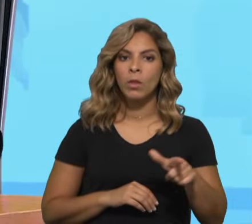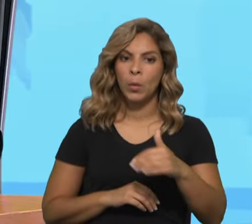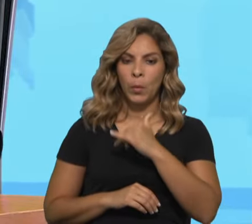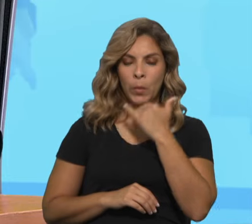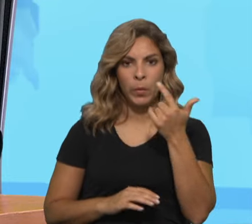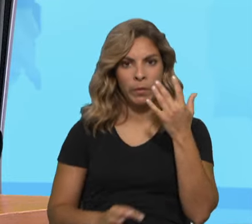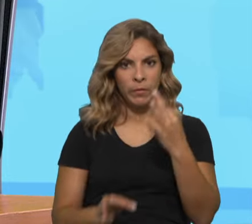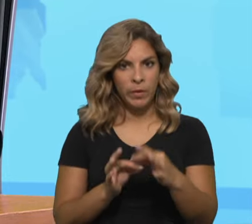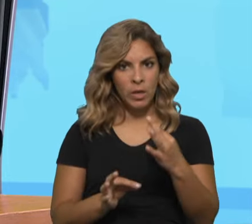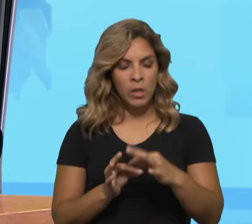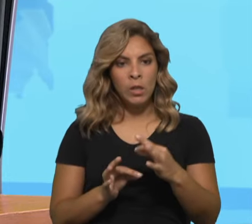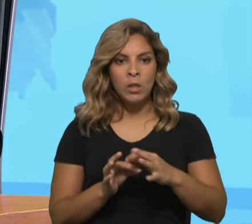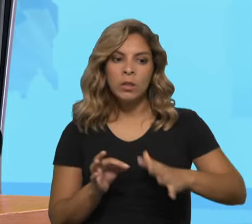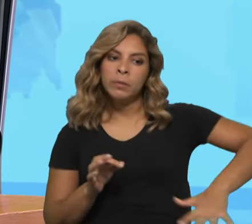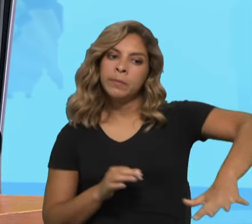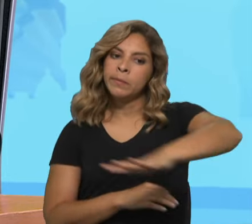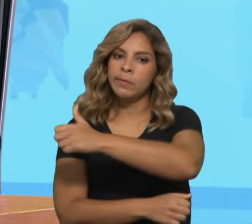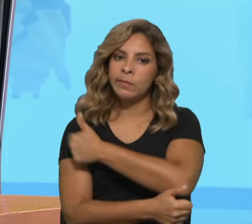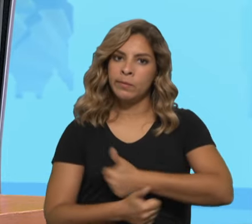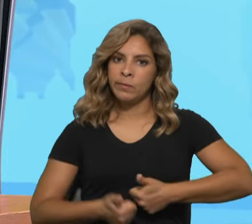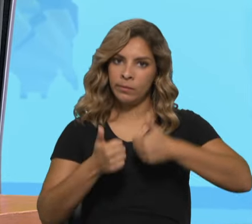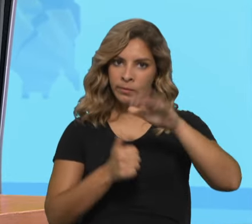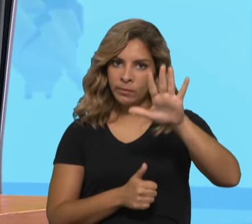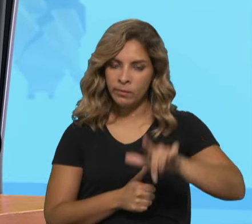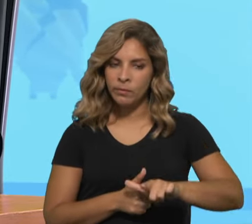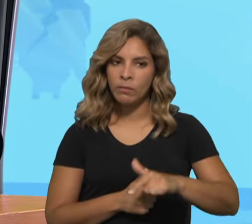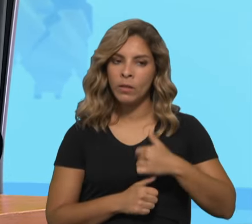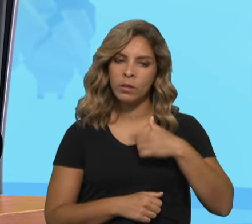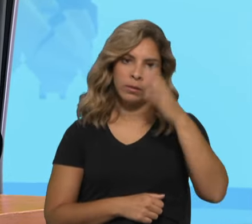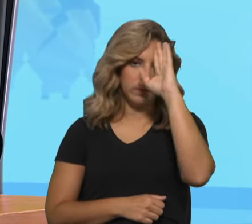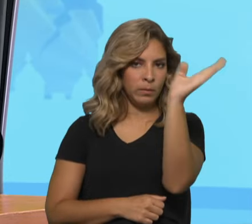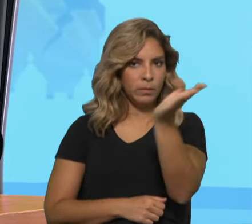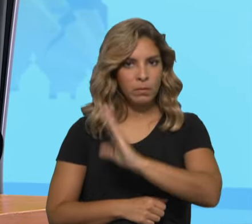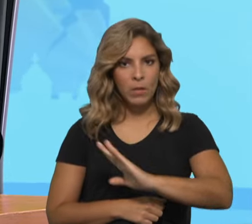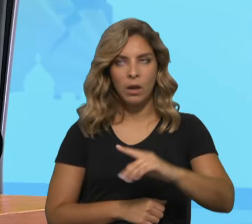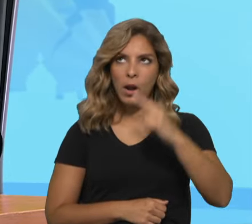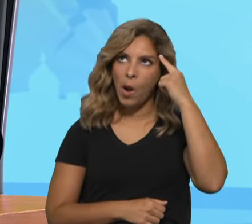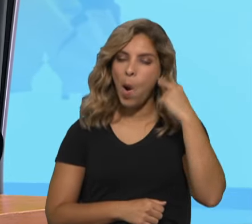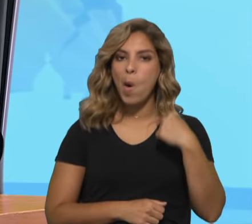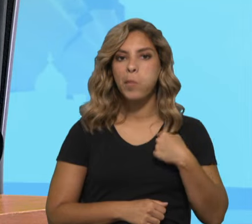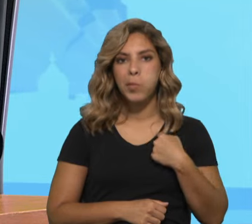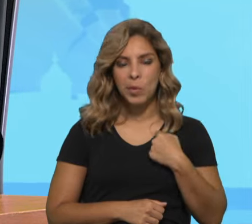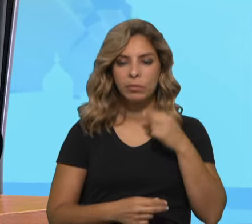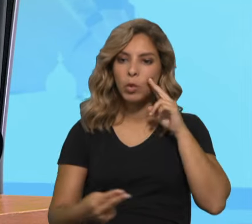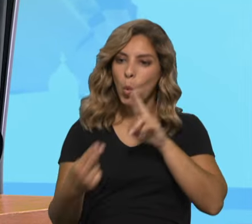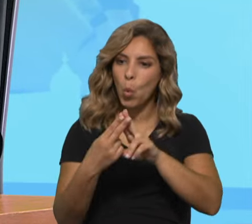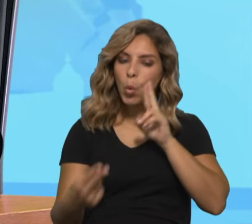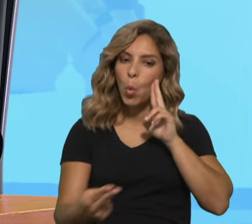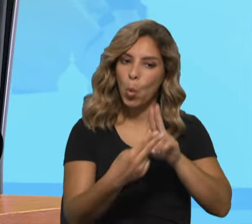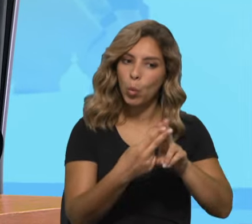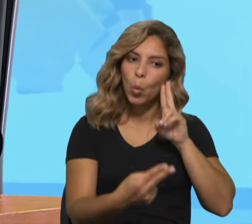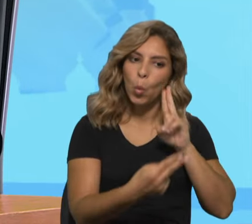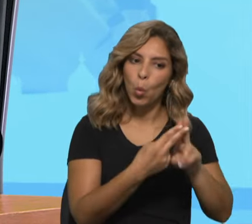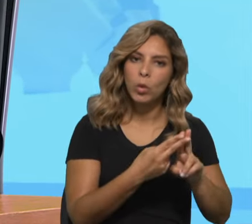na cidade de Lisboa, e onde se tomou consciência da importância deste encontro entre